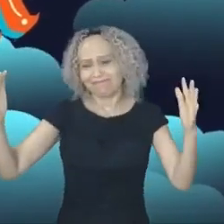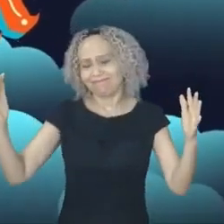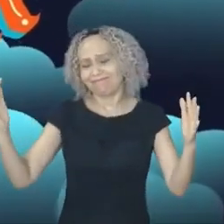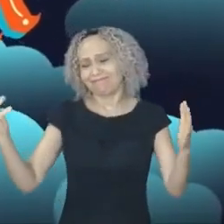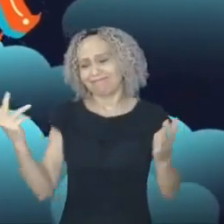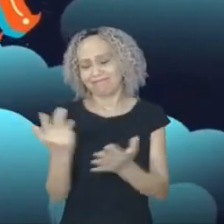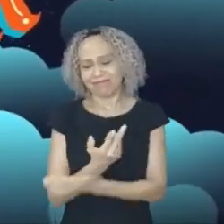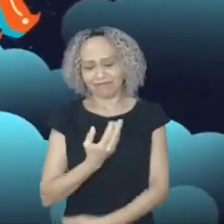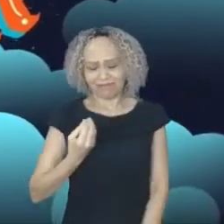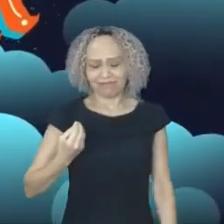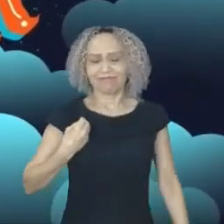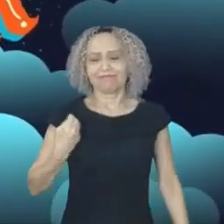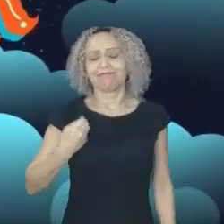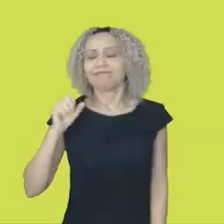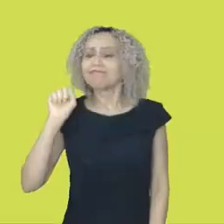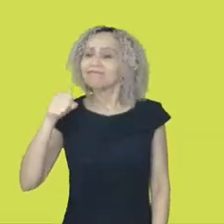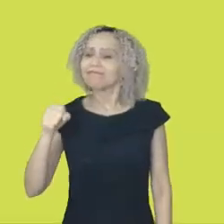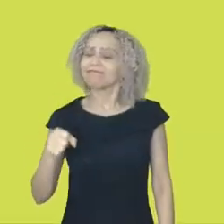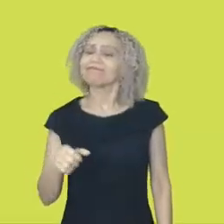viver.